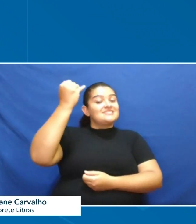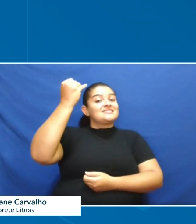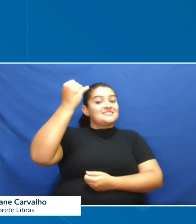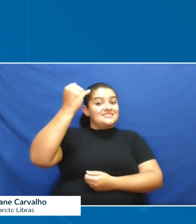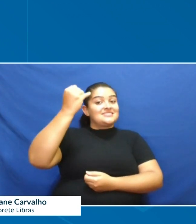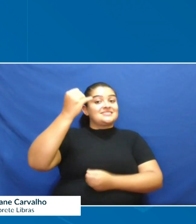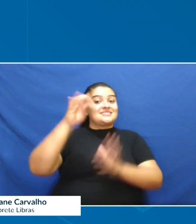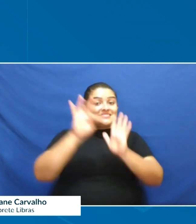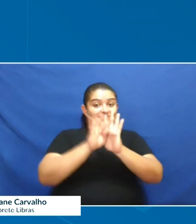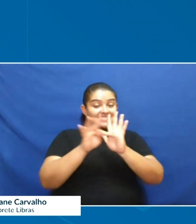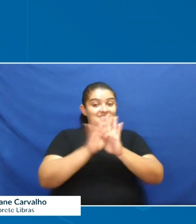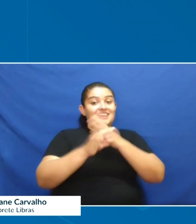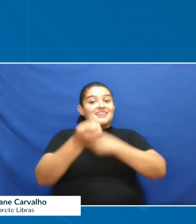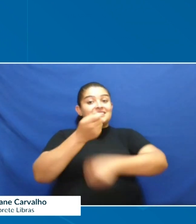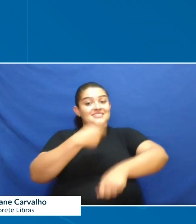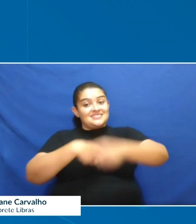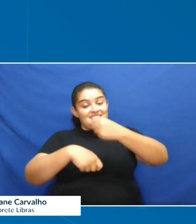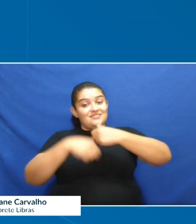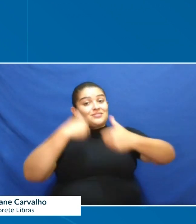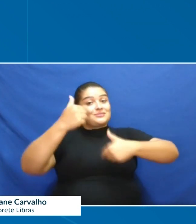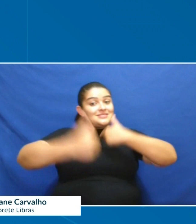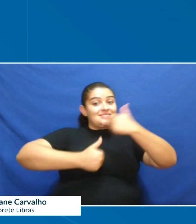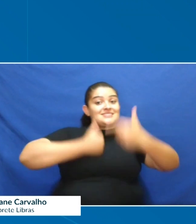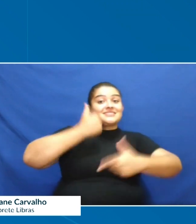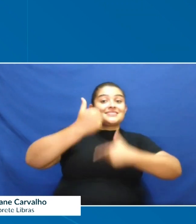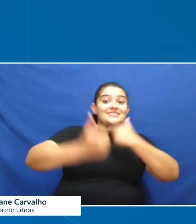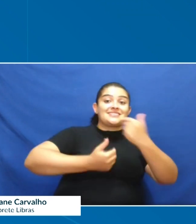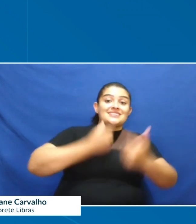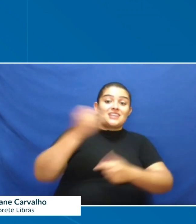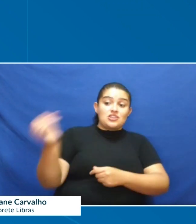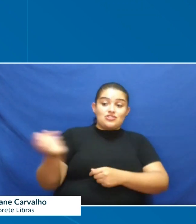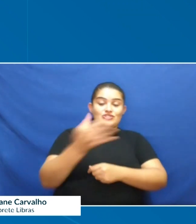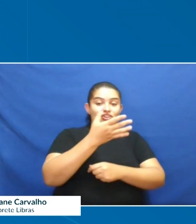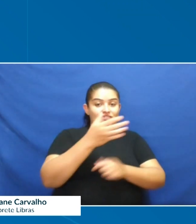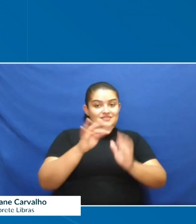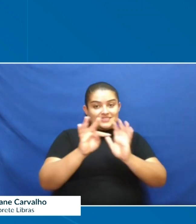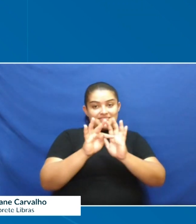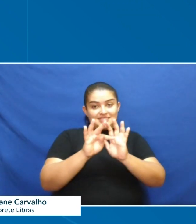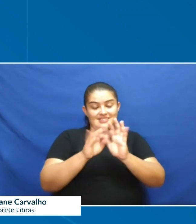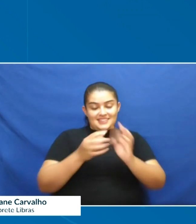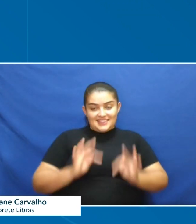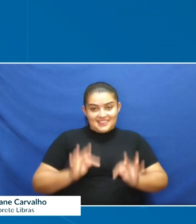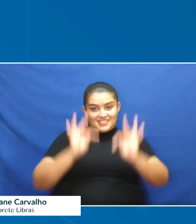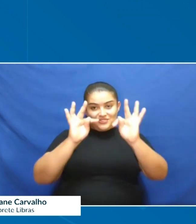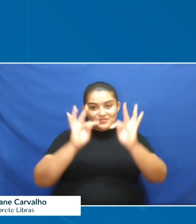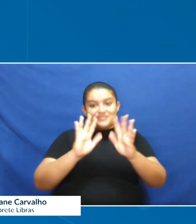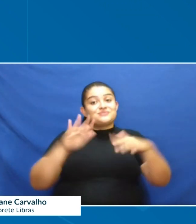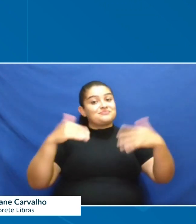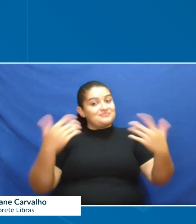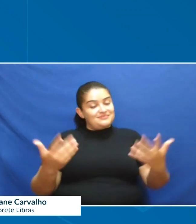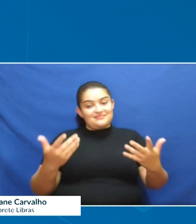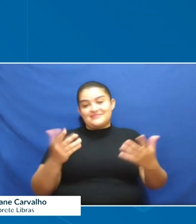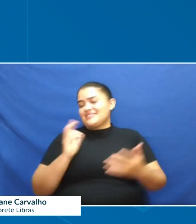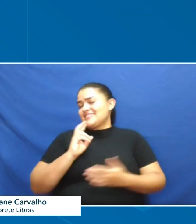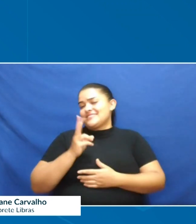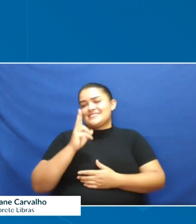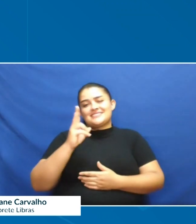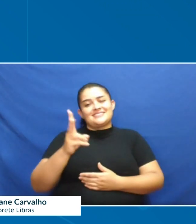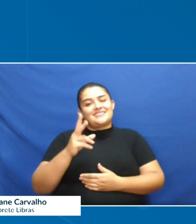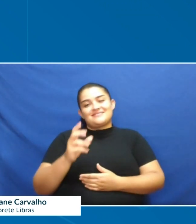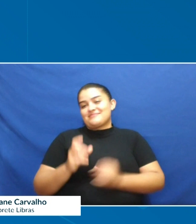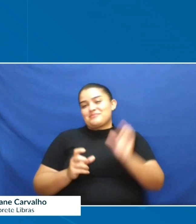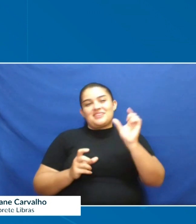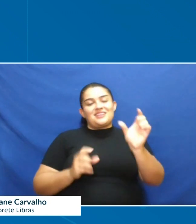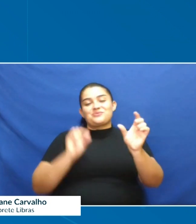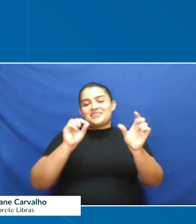dos técnicos que vão operar essas novas tecnologias. Então, é sempre a palavra educação,